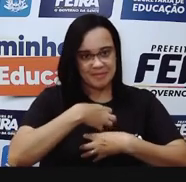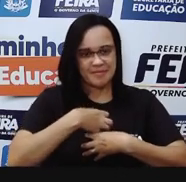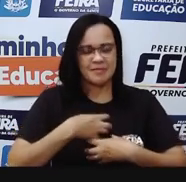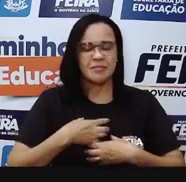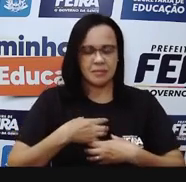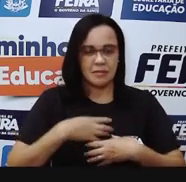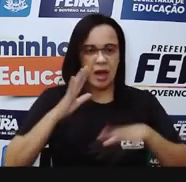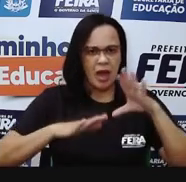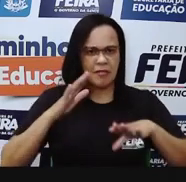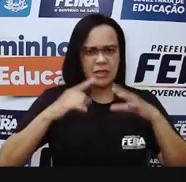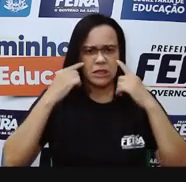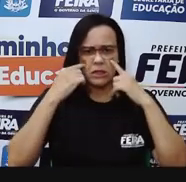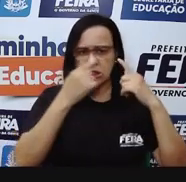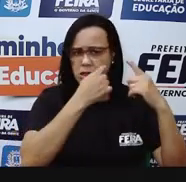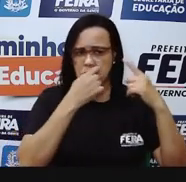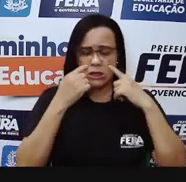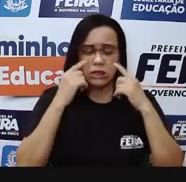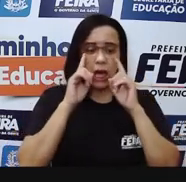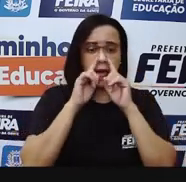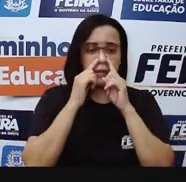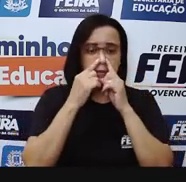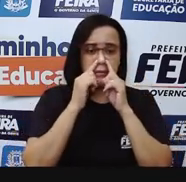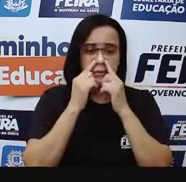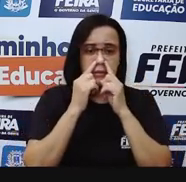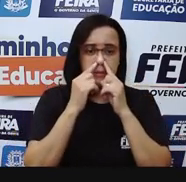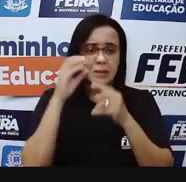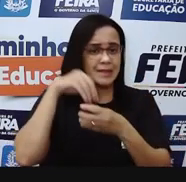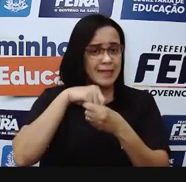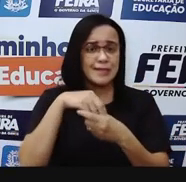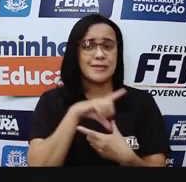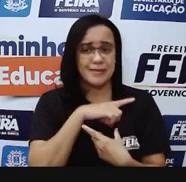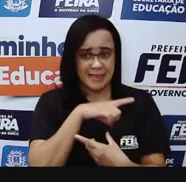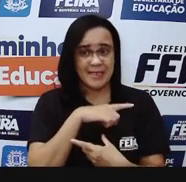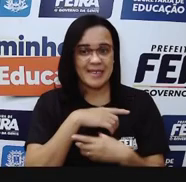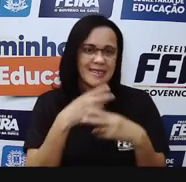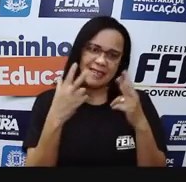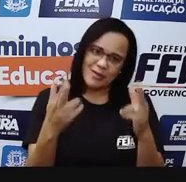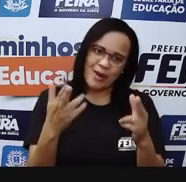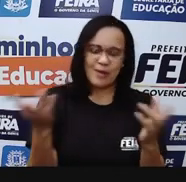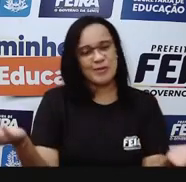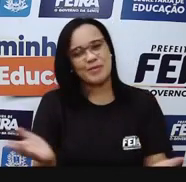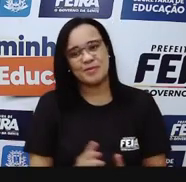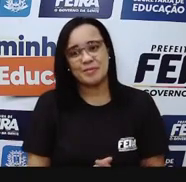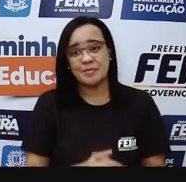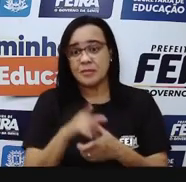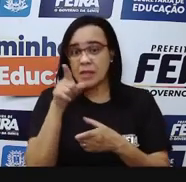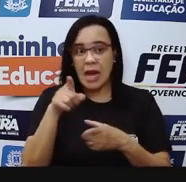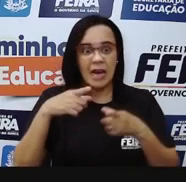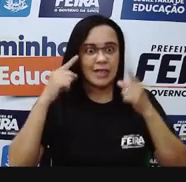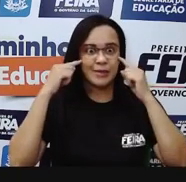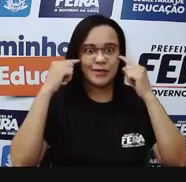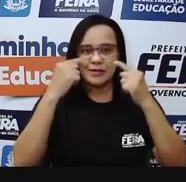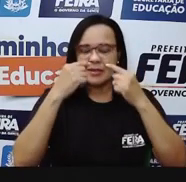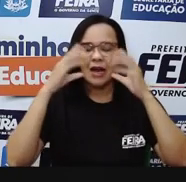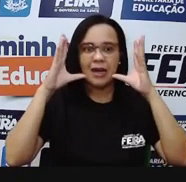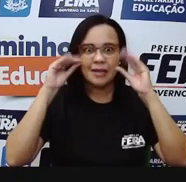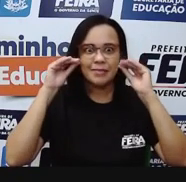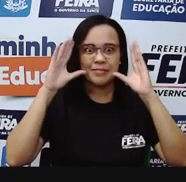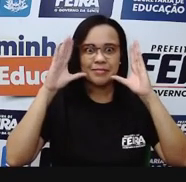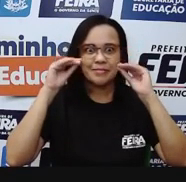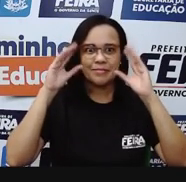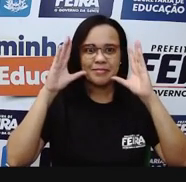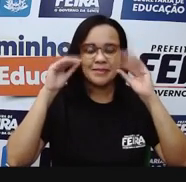nariz. Isso faz parte do processo de chorar, é normal. E aí, os nossos olhos estando, né, então,